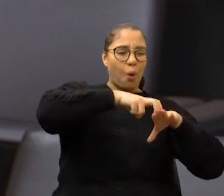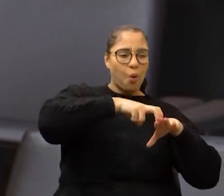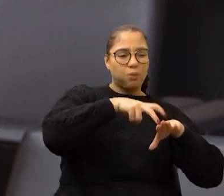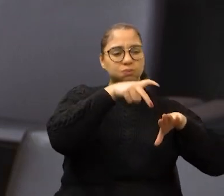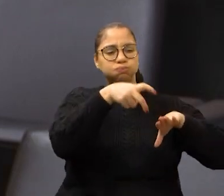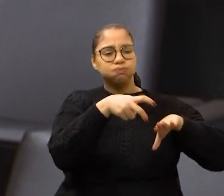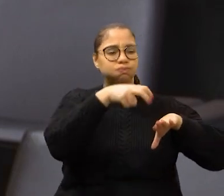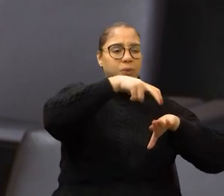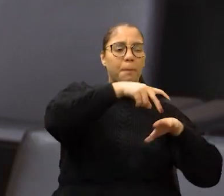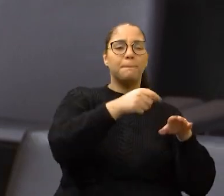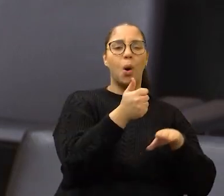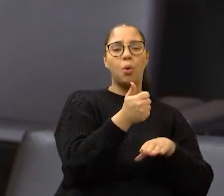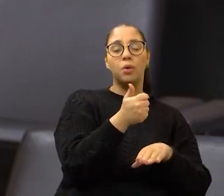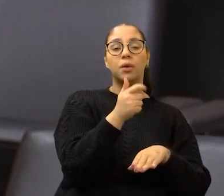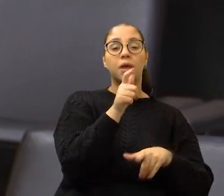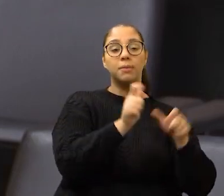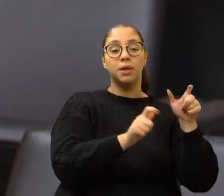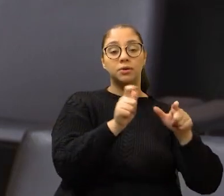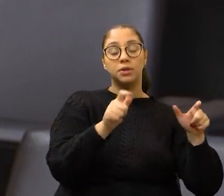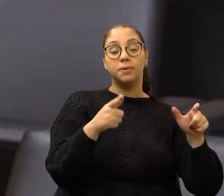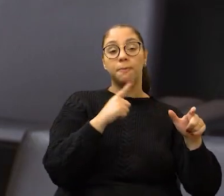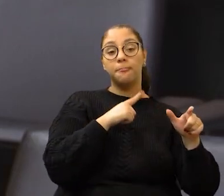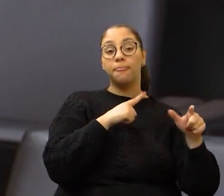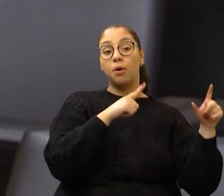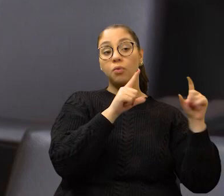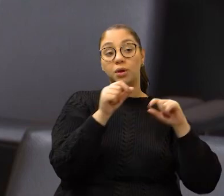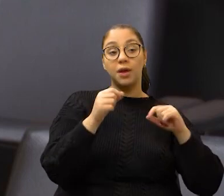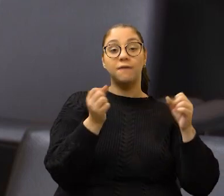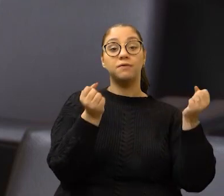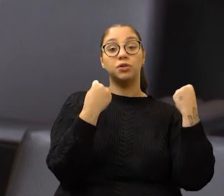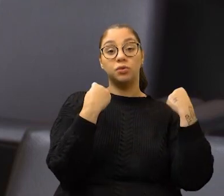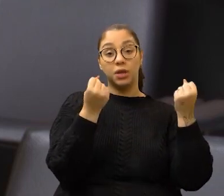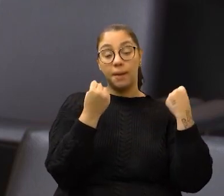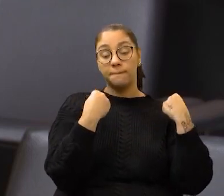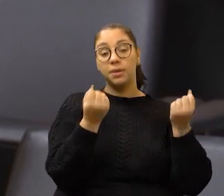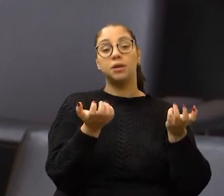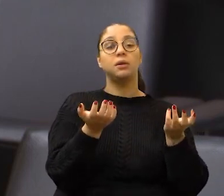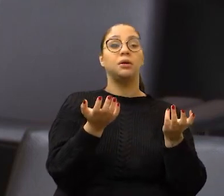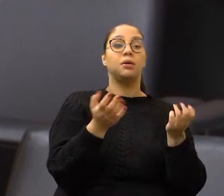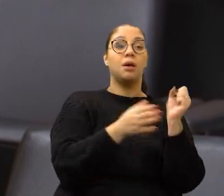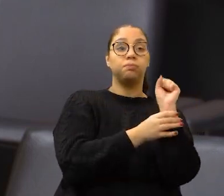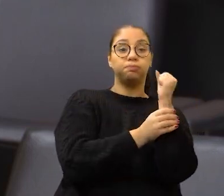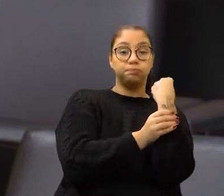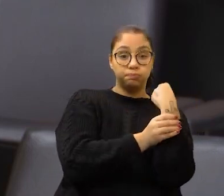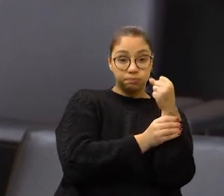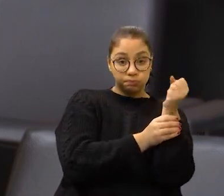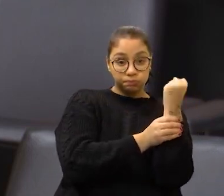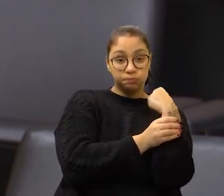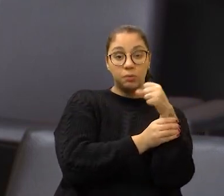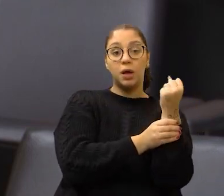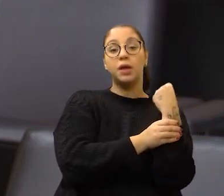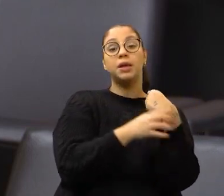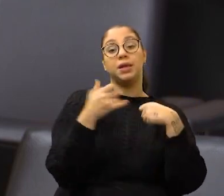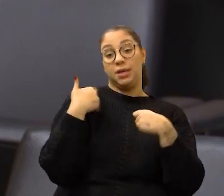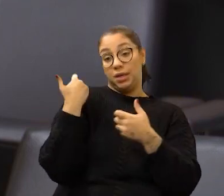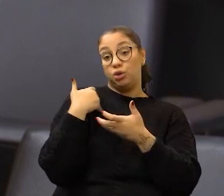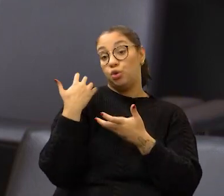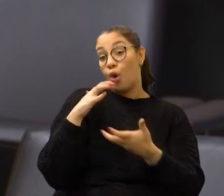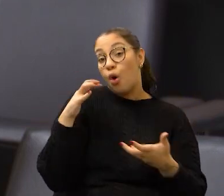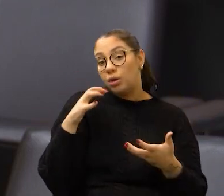assim, obstáculos para as pessoas que estão em convalescência, pessoas que estão fazendo fisioterapia, pessoas